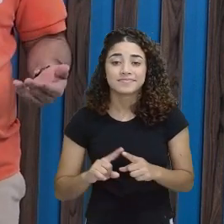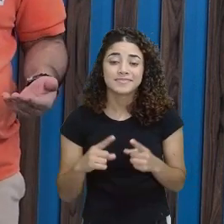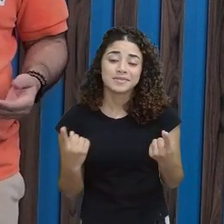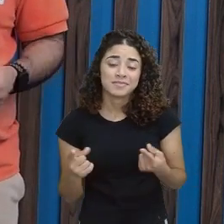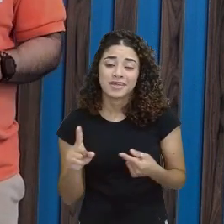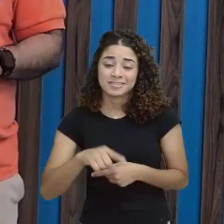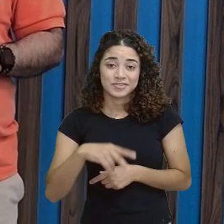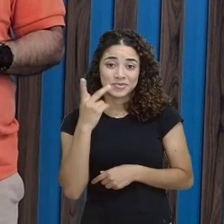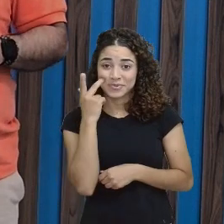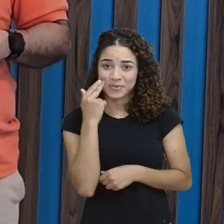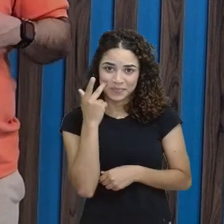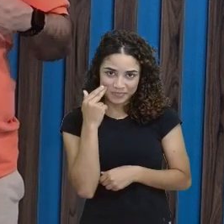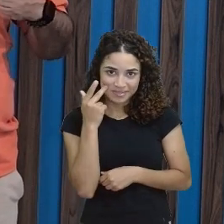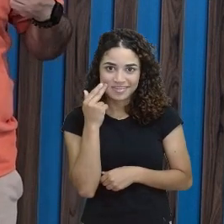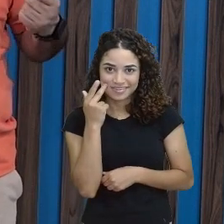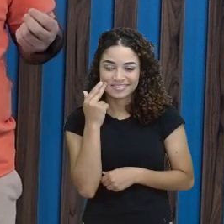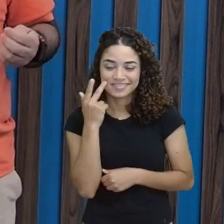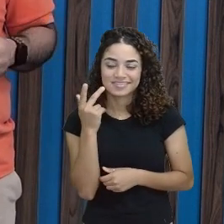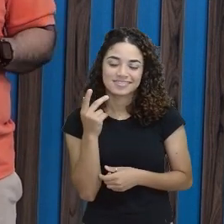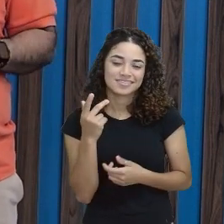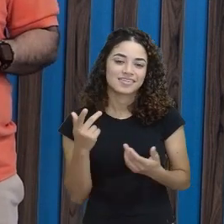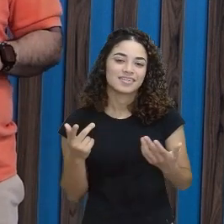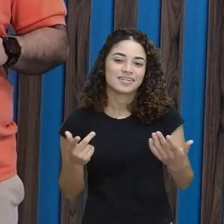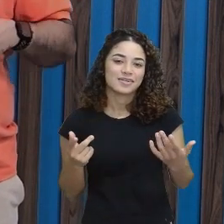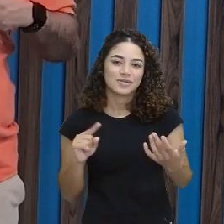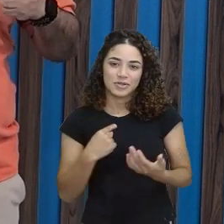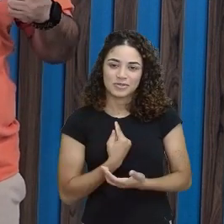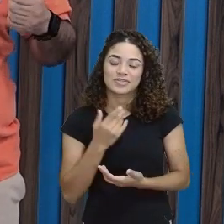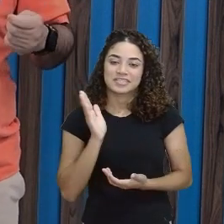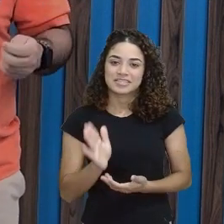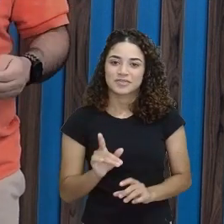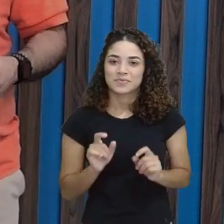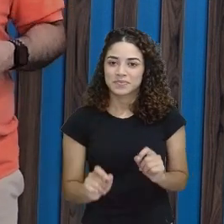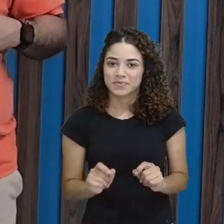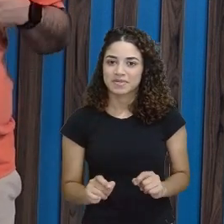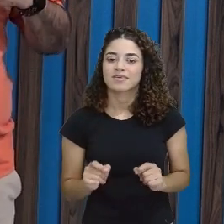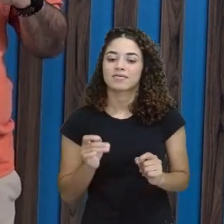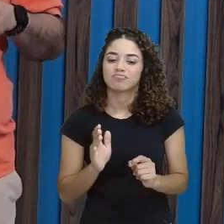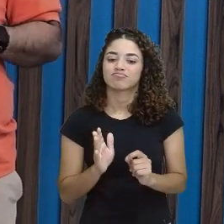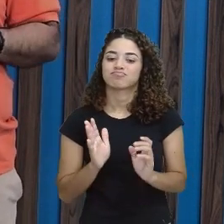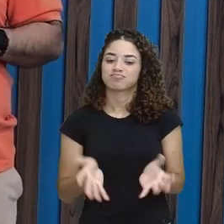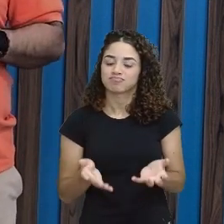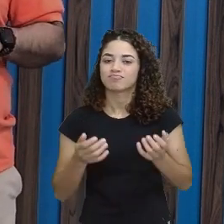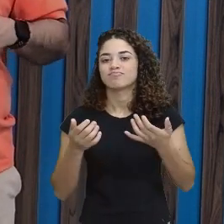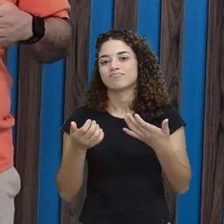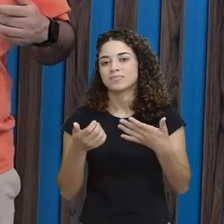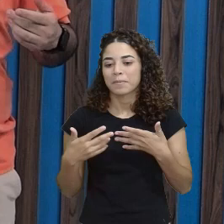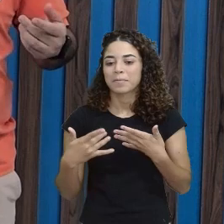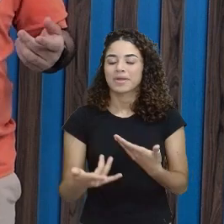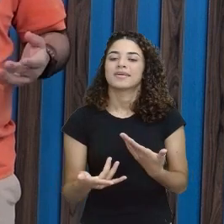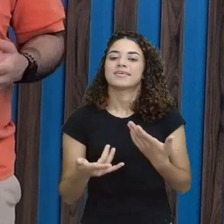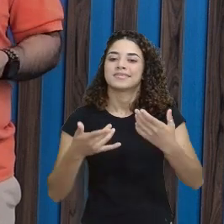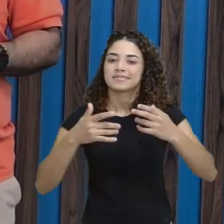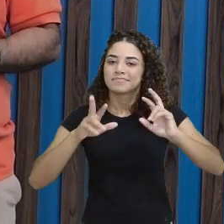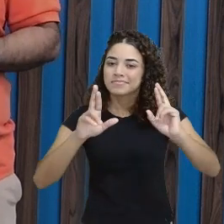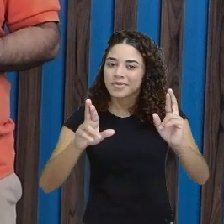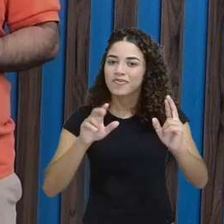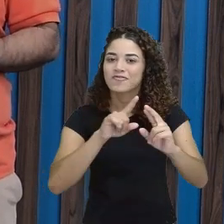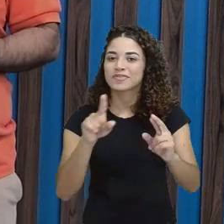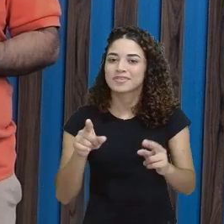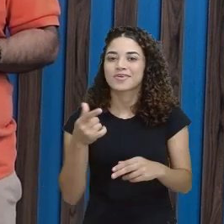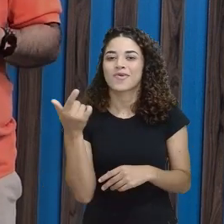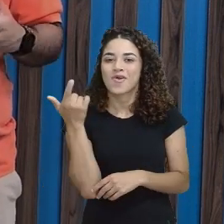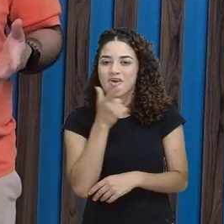faz parte, né? Então, assim, a gente já vai, desde já, desejando muito